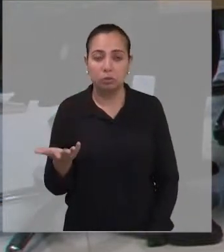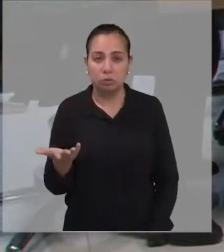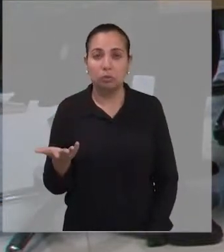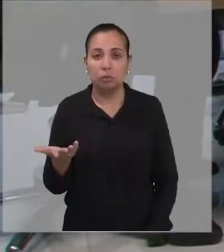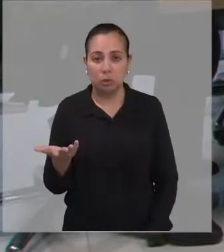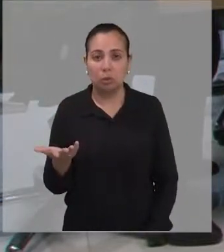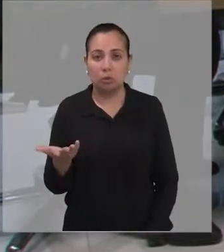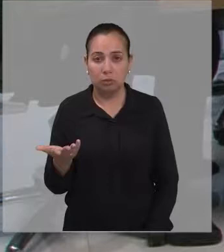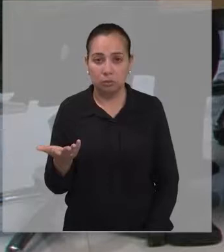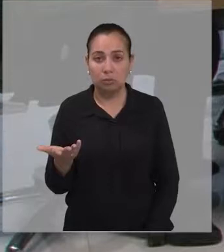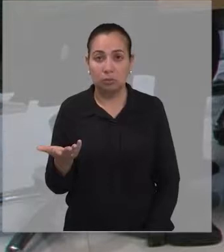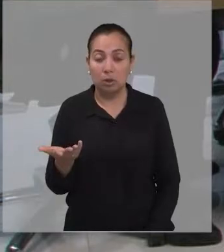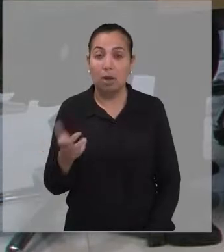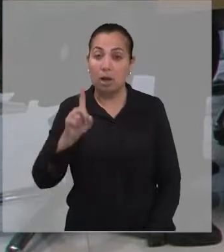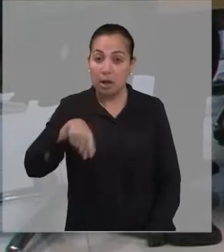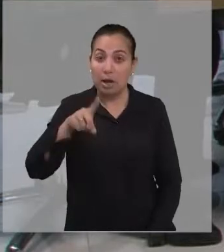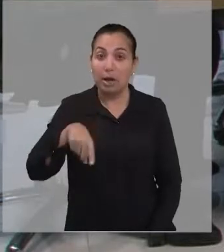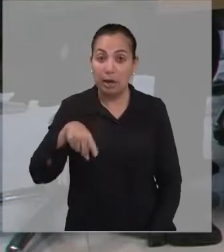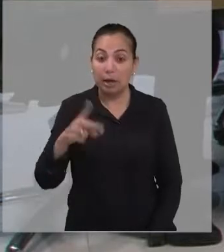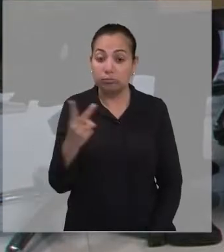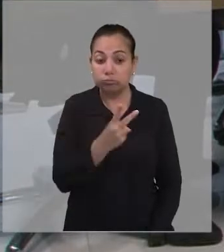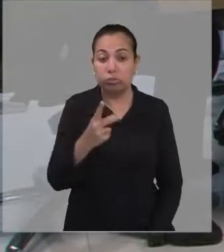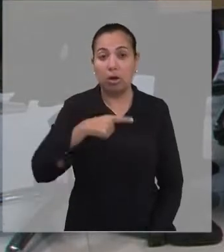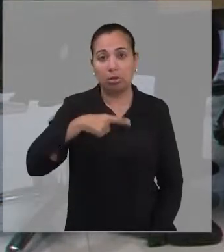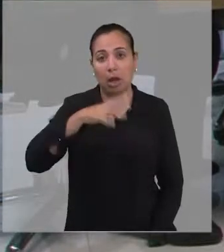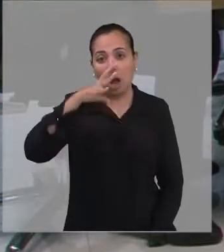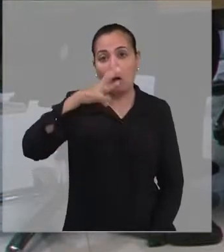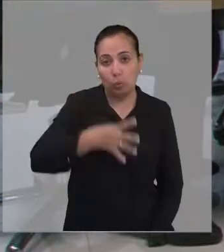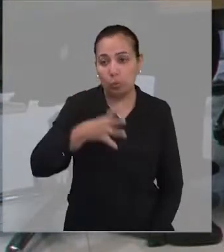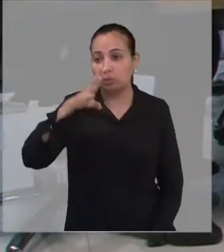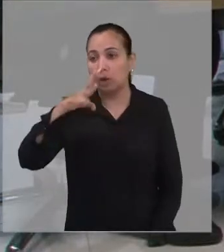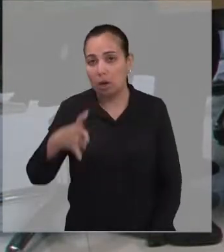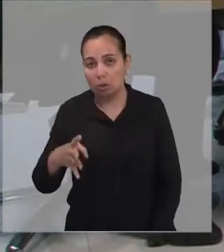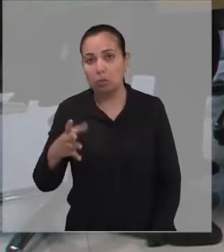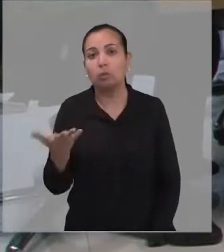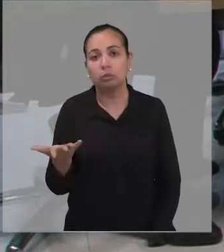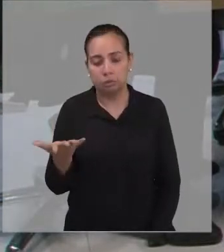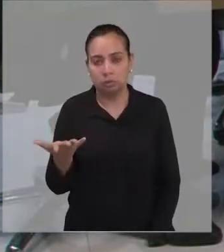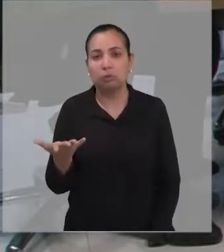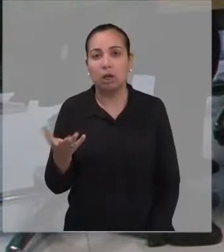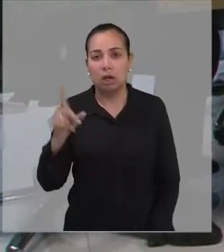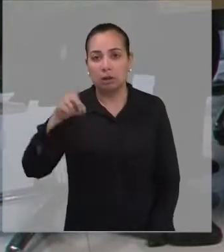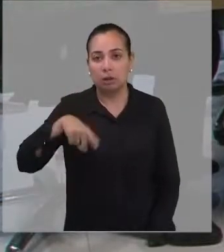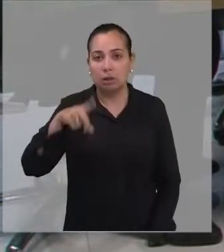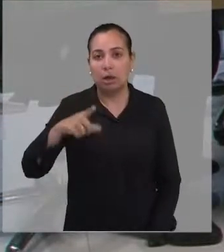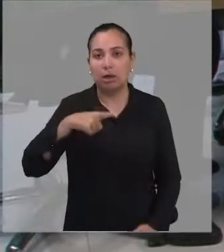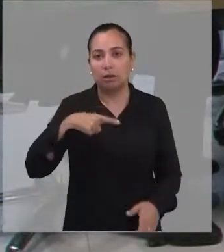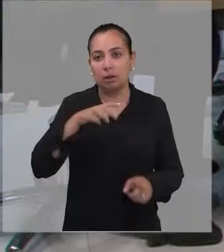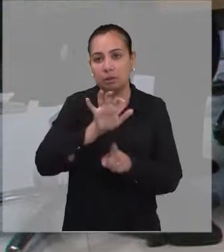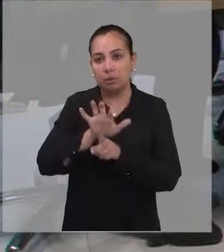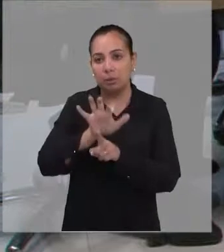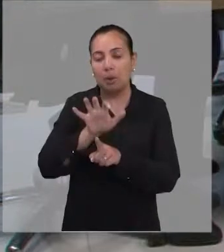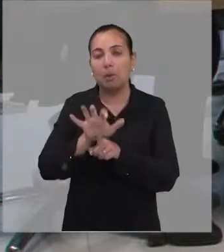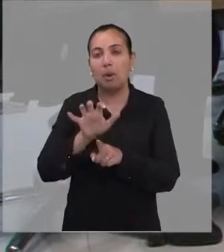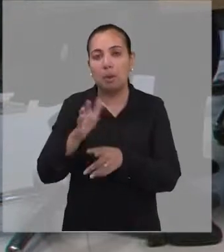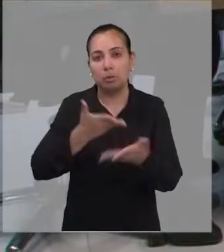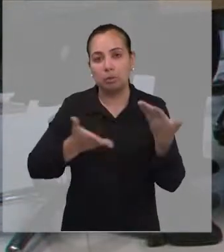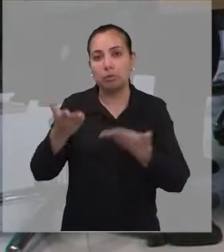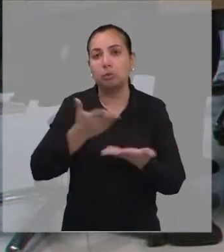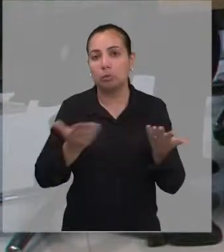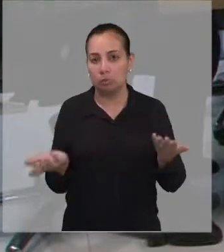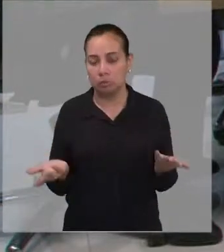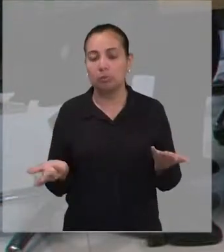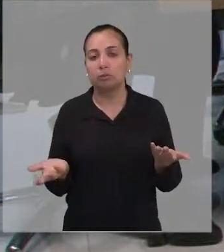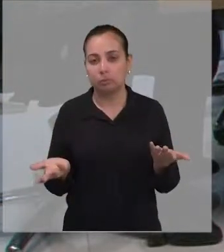aqui, e é disso que os dois estão sendo acusados nesse instante. De terem Mas o que estamos discutindo não é se é dado ao juiz fazer isso, é se houve isso.